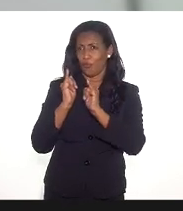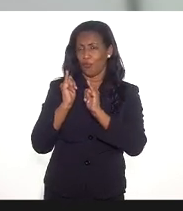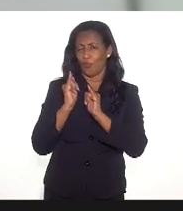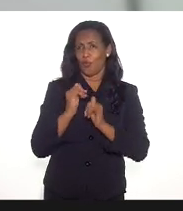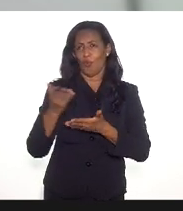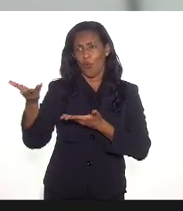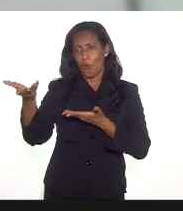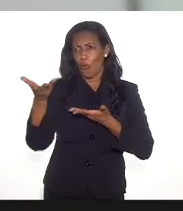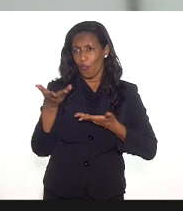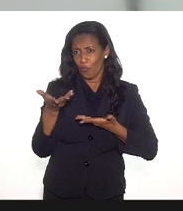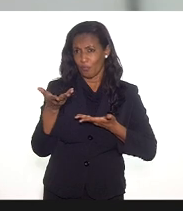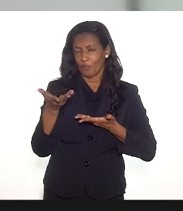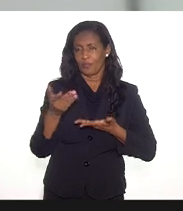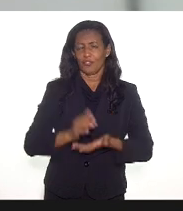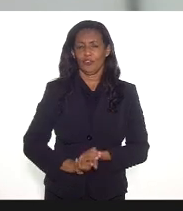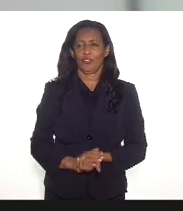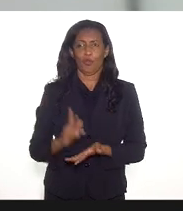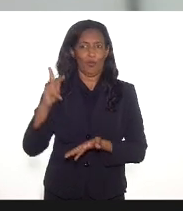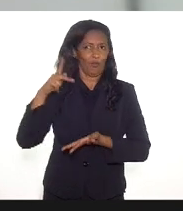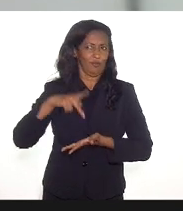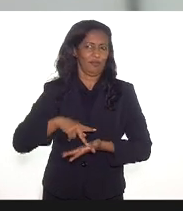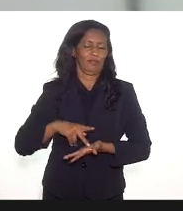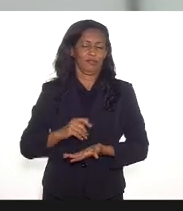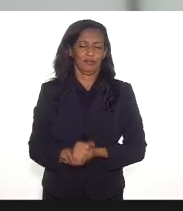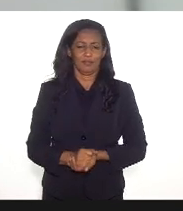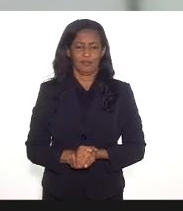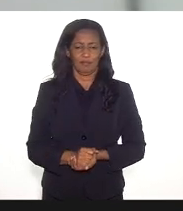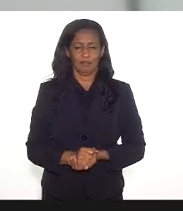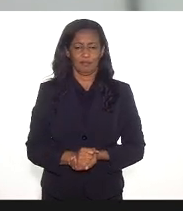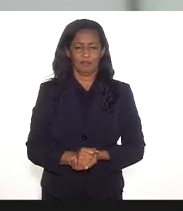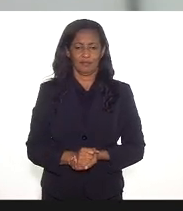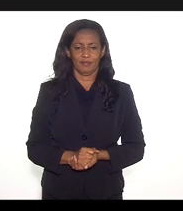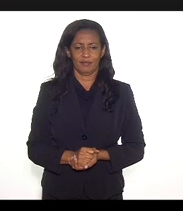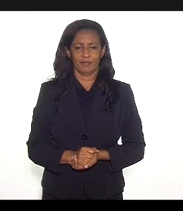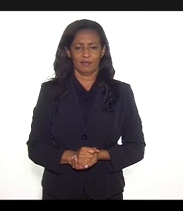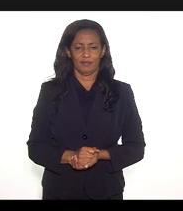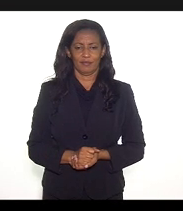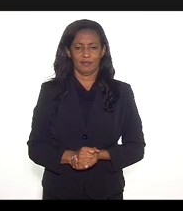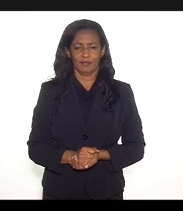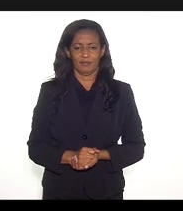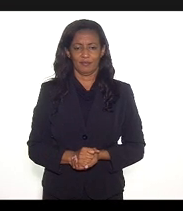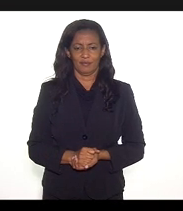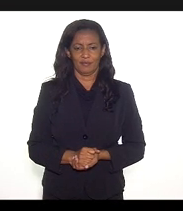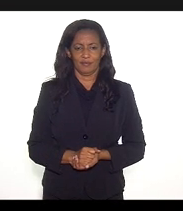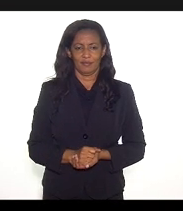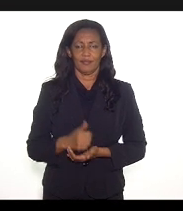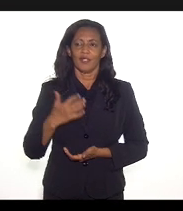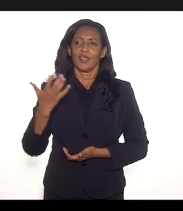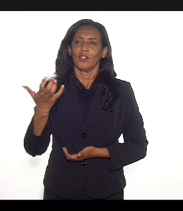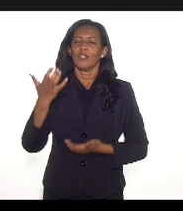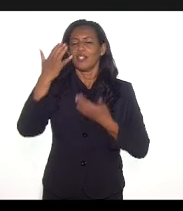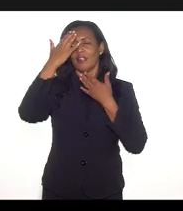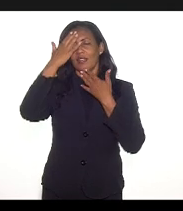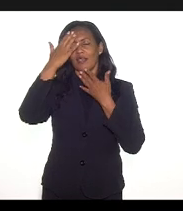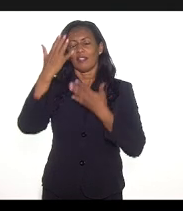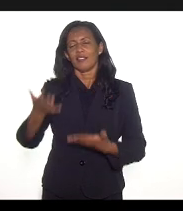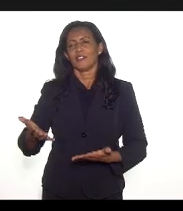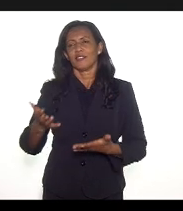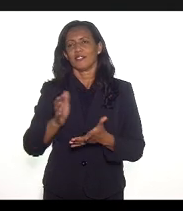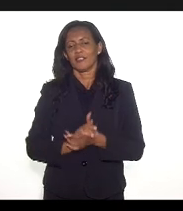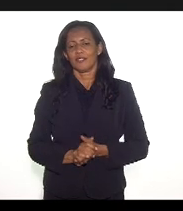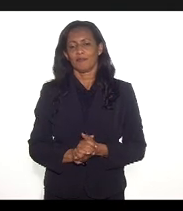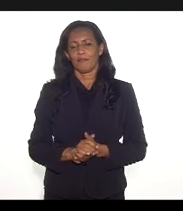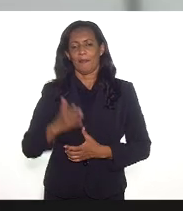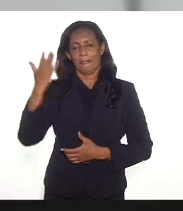o convite oficialmente. Dito isso, eu queria agradecer